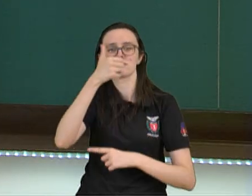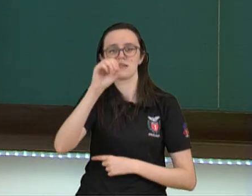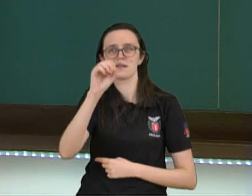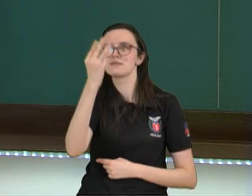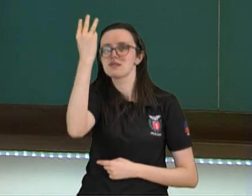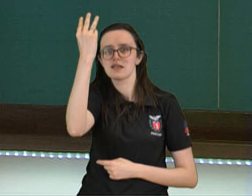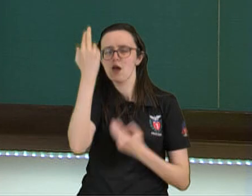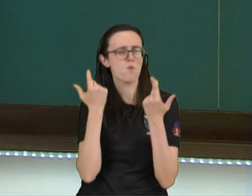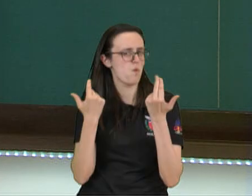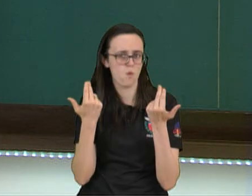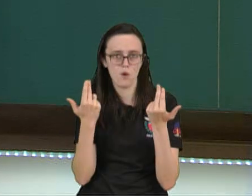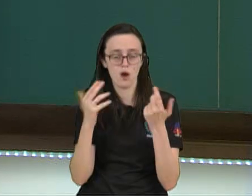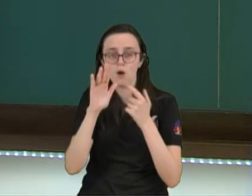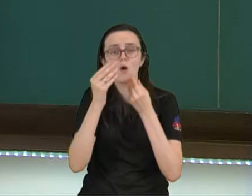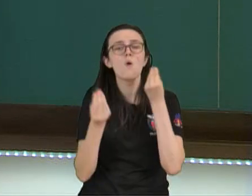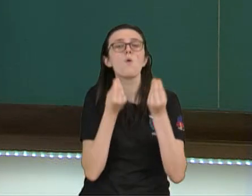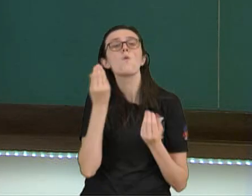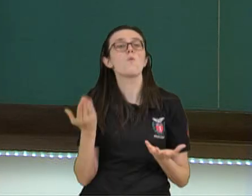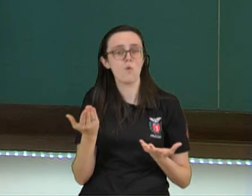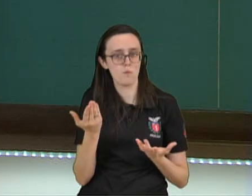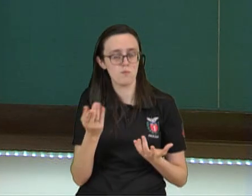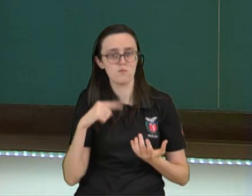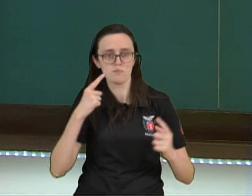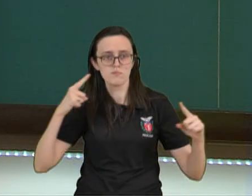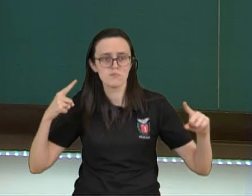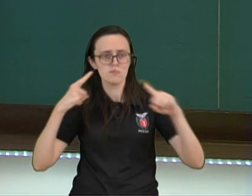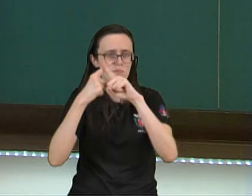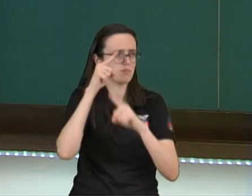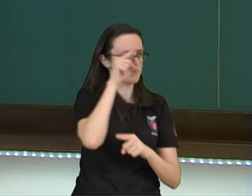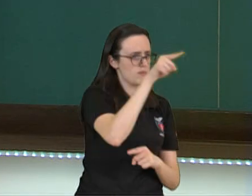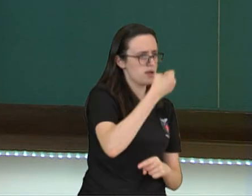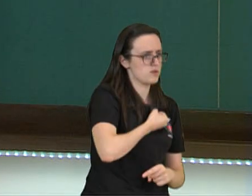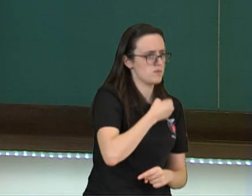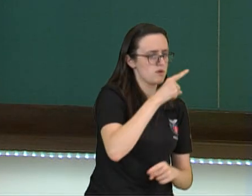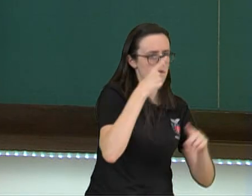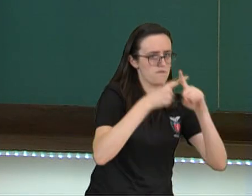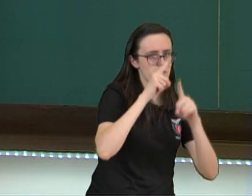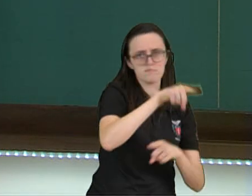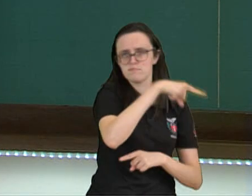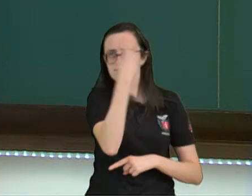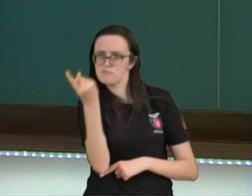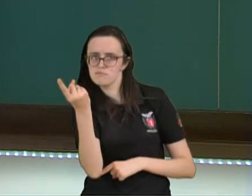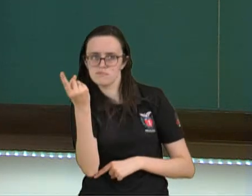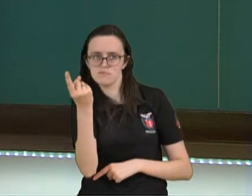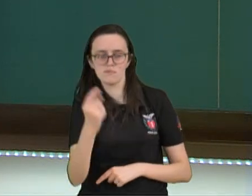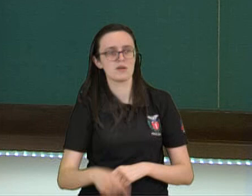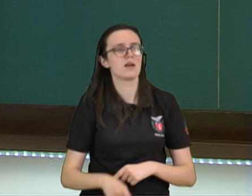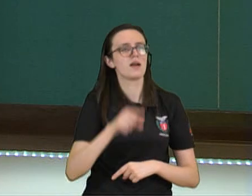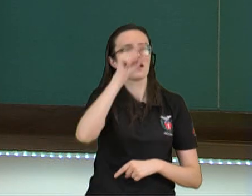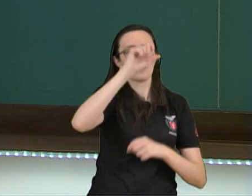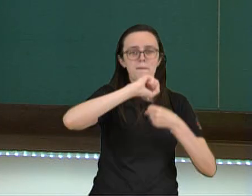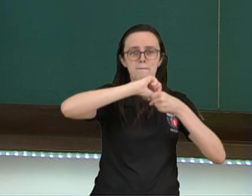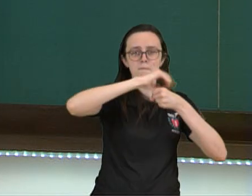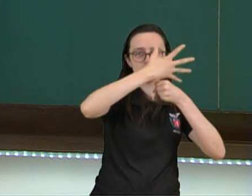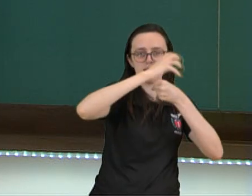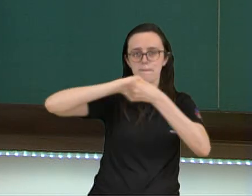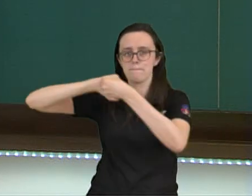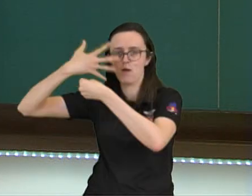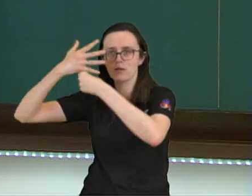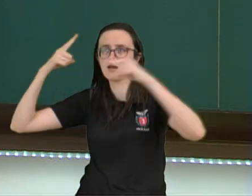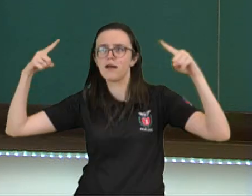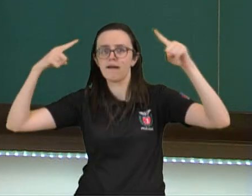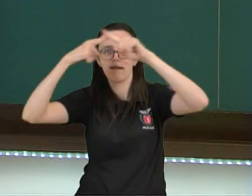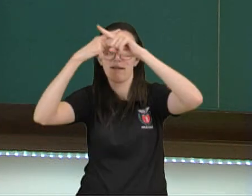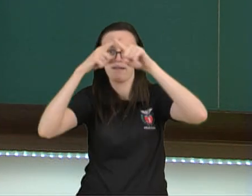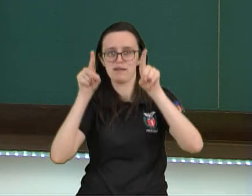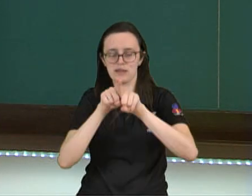gente? Você multiplica número com número, eu não tenho outro número inteiro aqui, né? E potência com potência. Então eu repito o